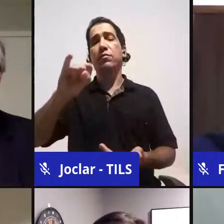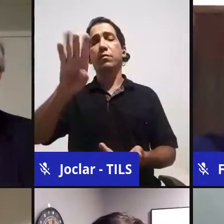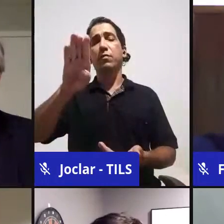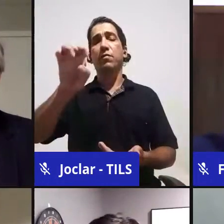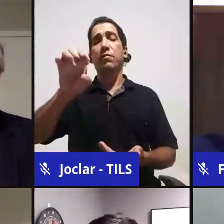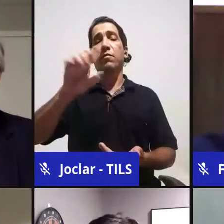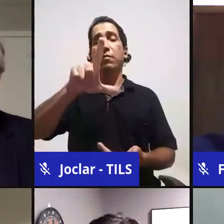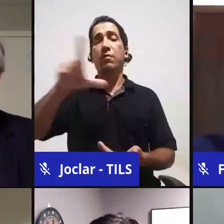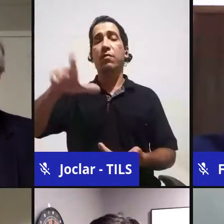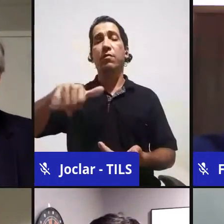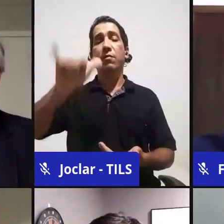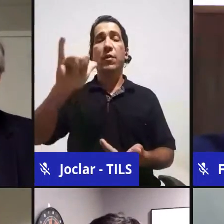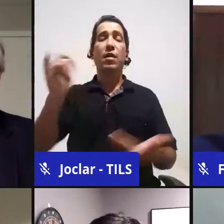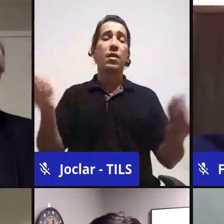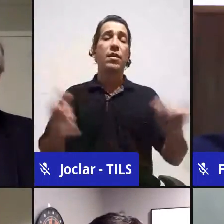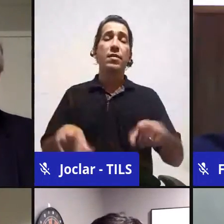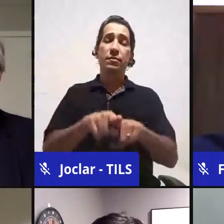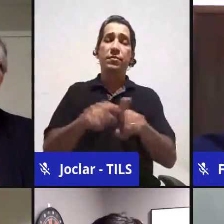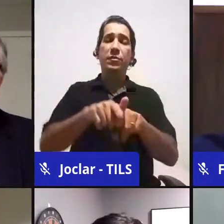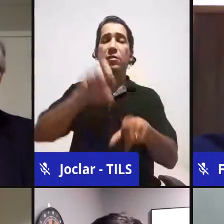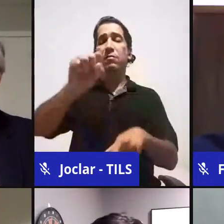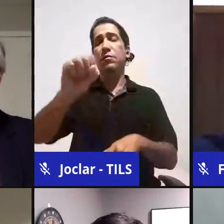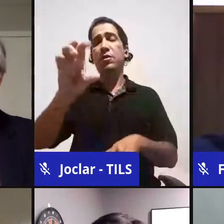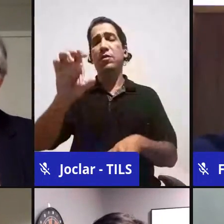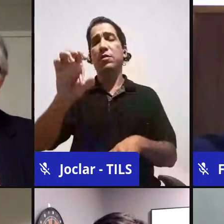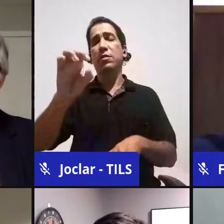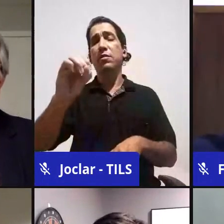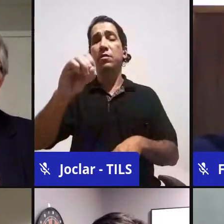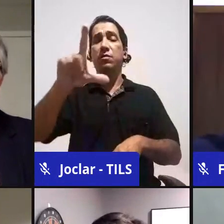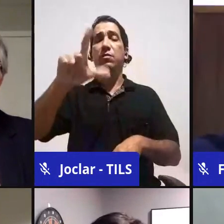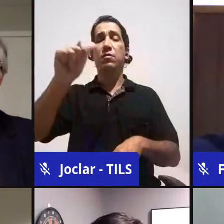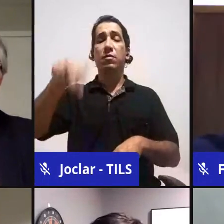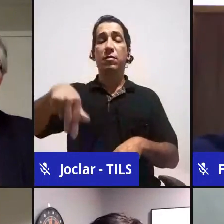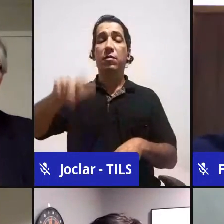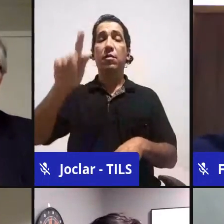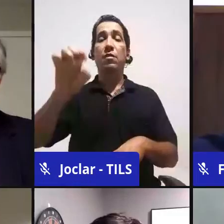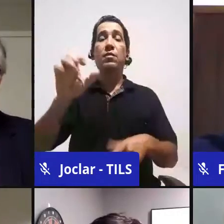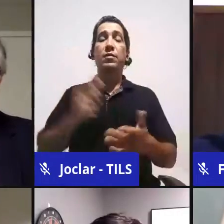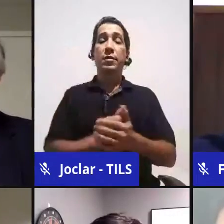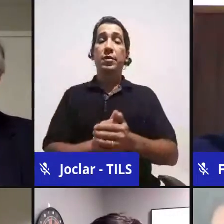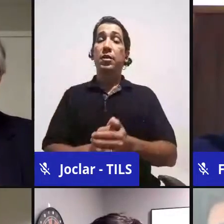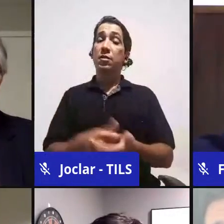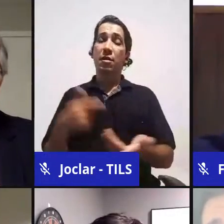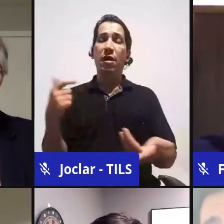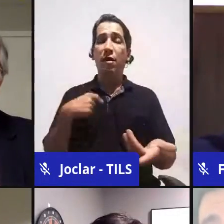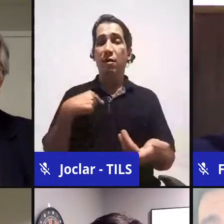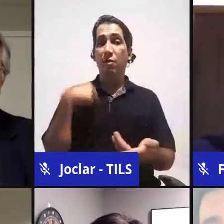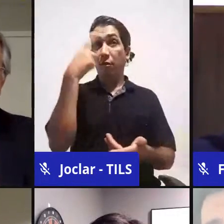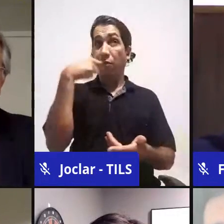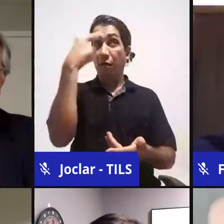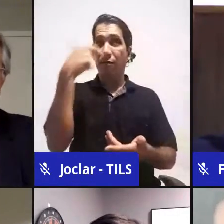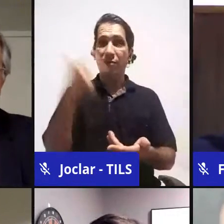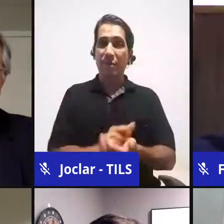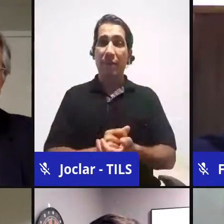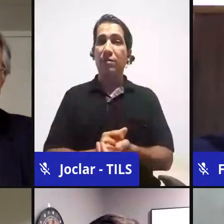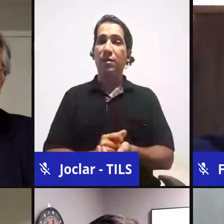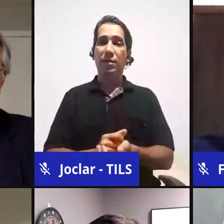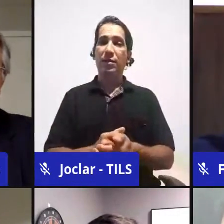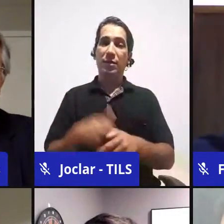à professora Solange também. Muito obrigado. Desculpa o tempo que eu passei, desculpa.